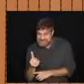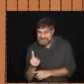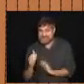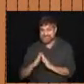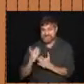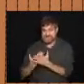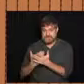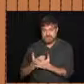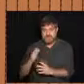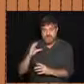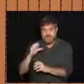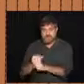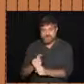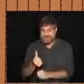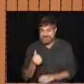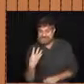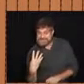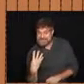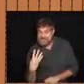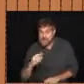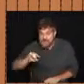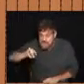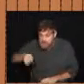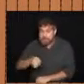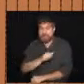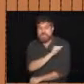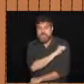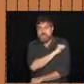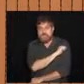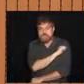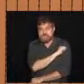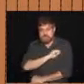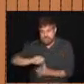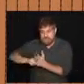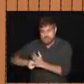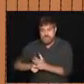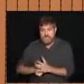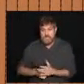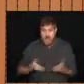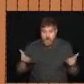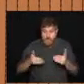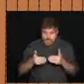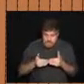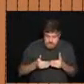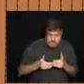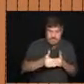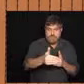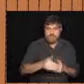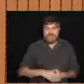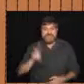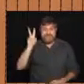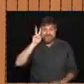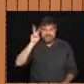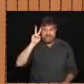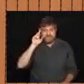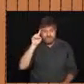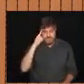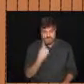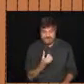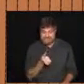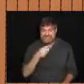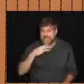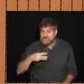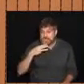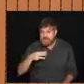com 64 mil alunos. A partir de hoje, já nesta segunda-feira, dia 16 de